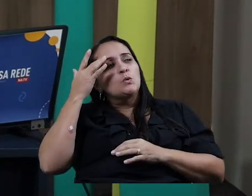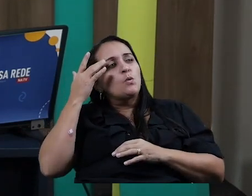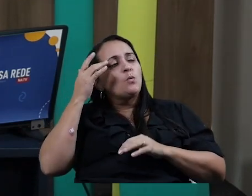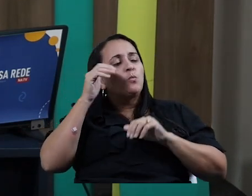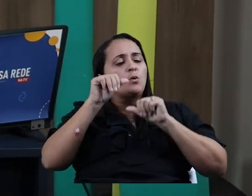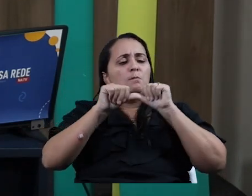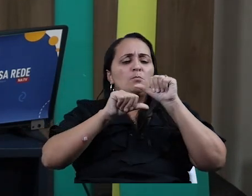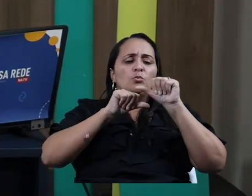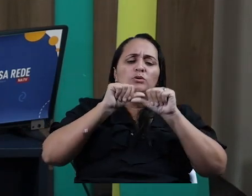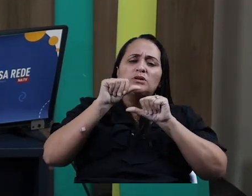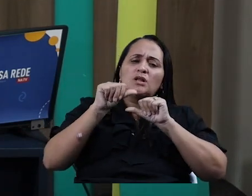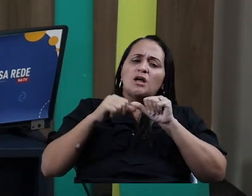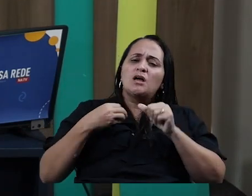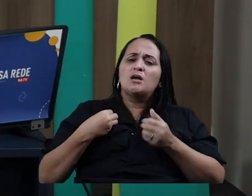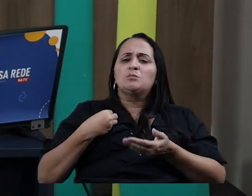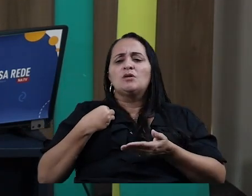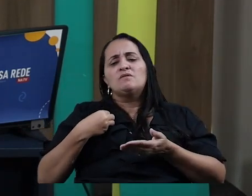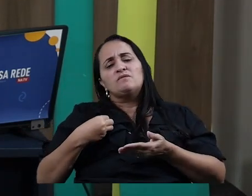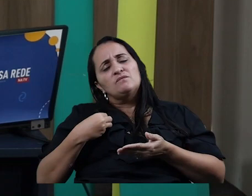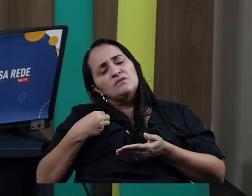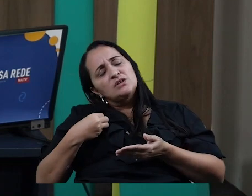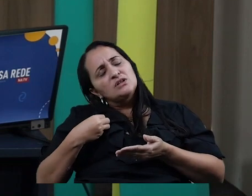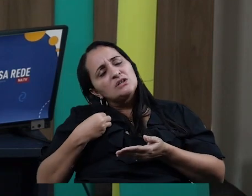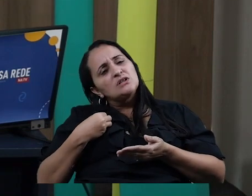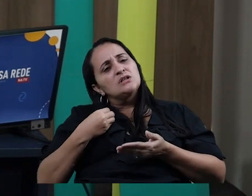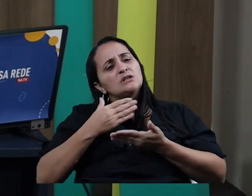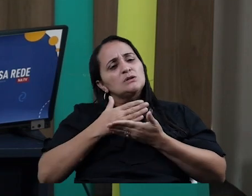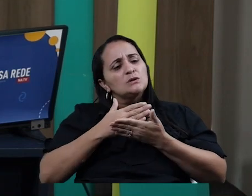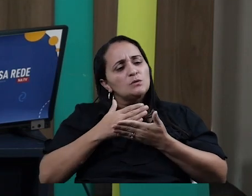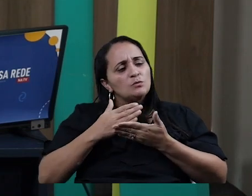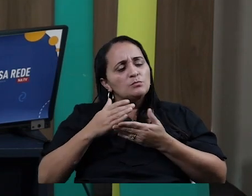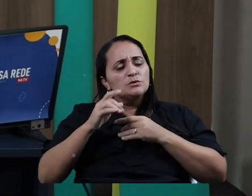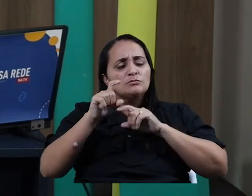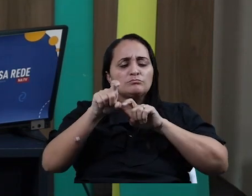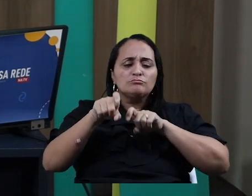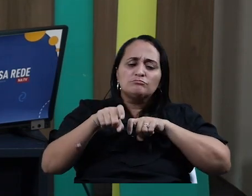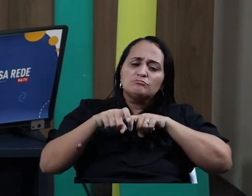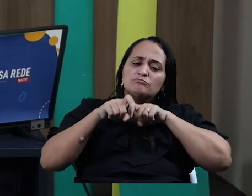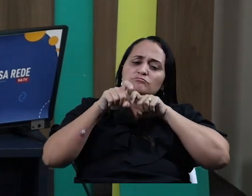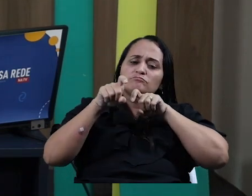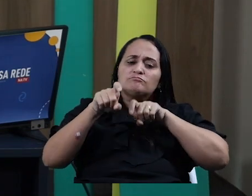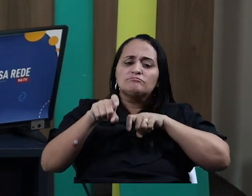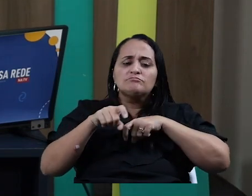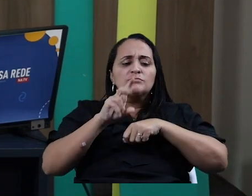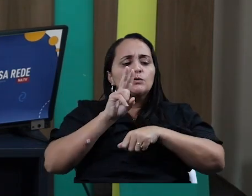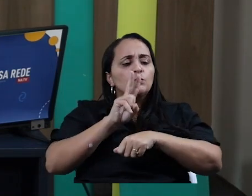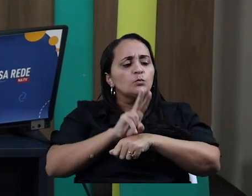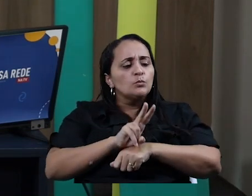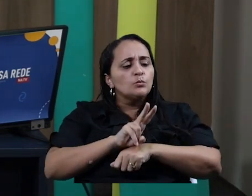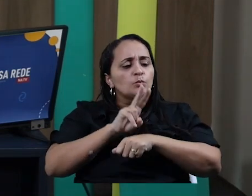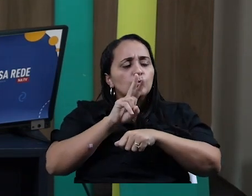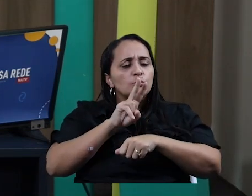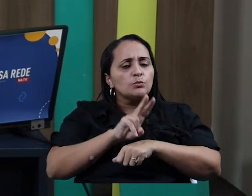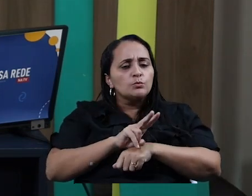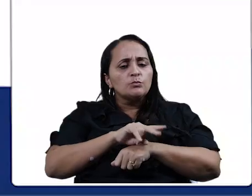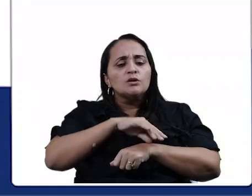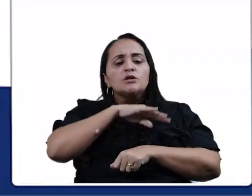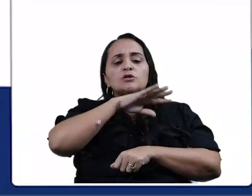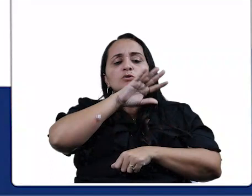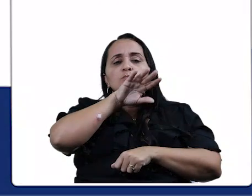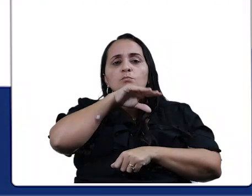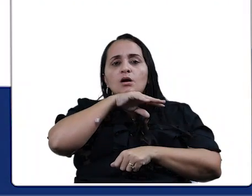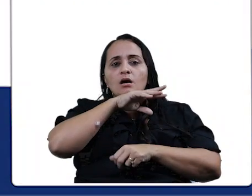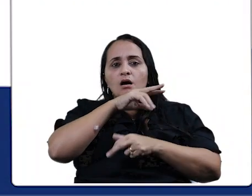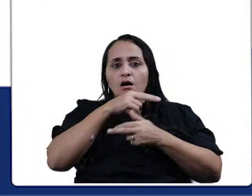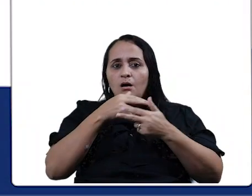estava mudando a sua rotina, começou a agricultura, né? E com a criação de animais. Então,